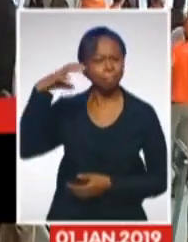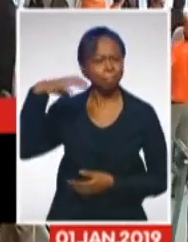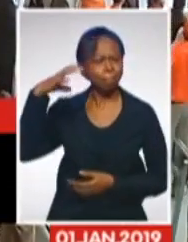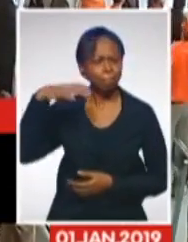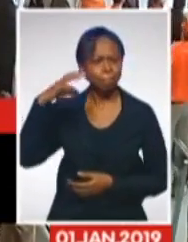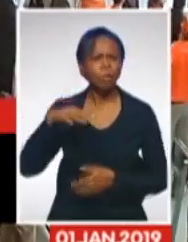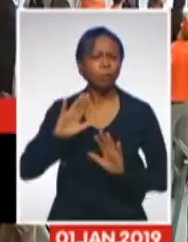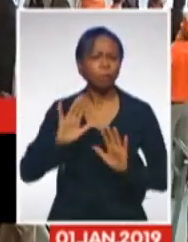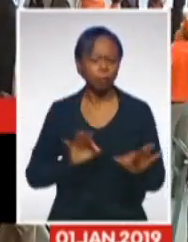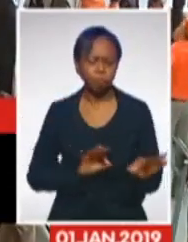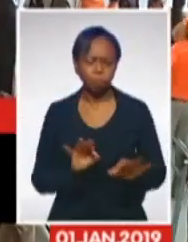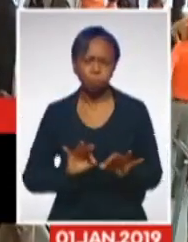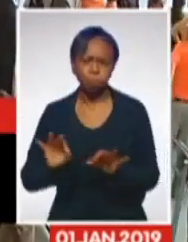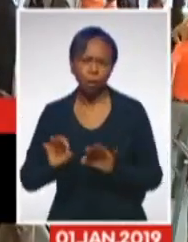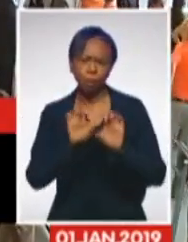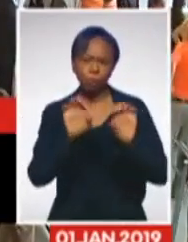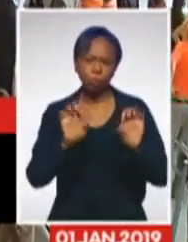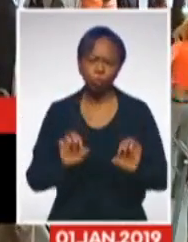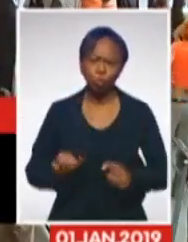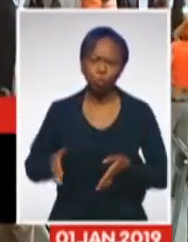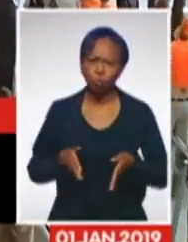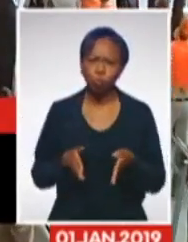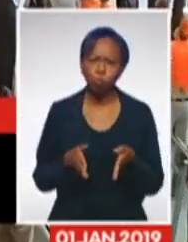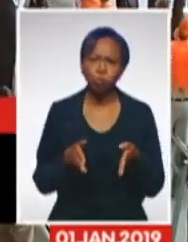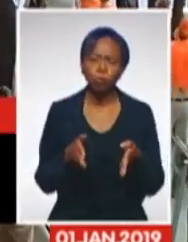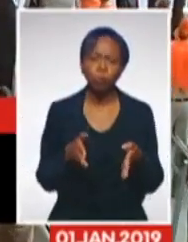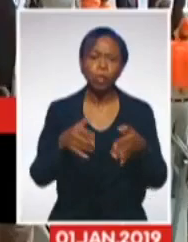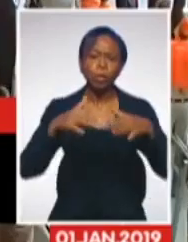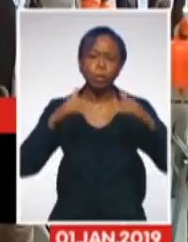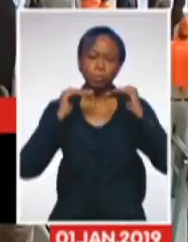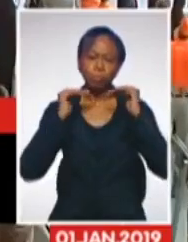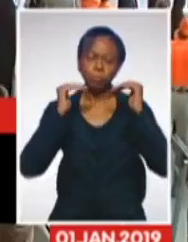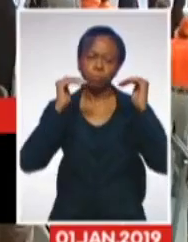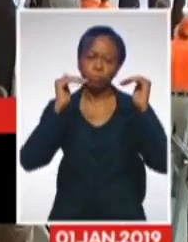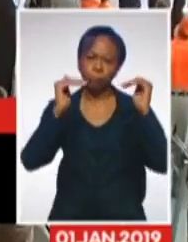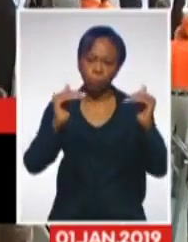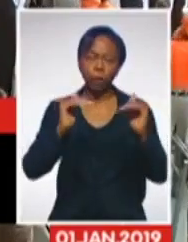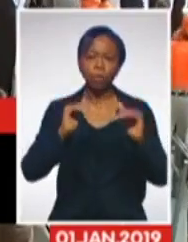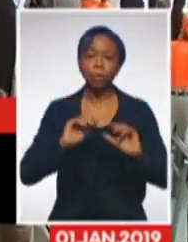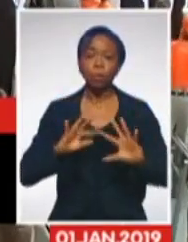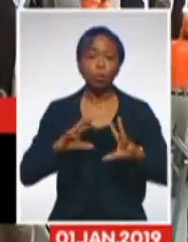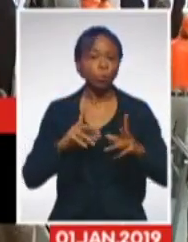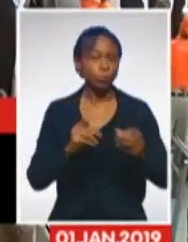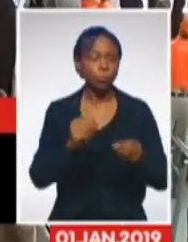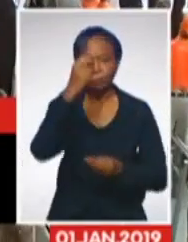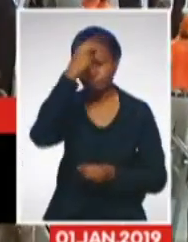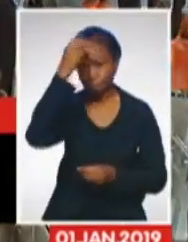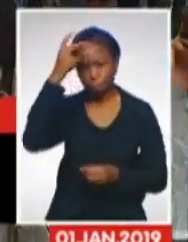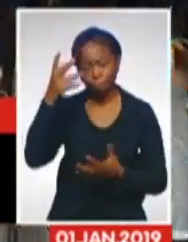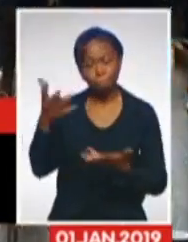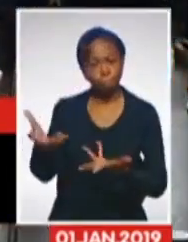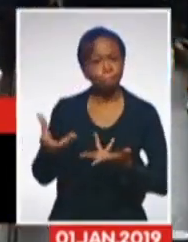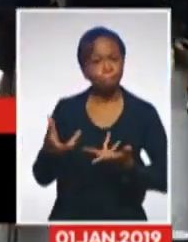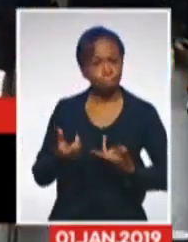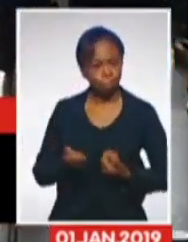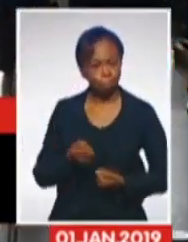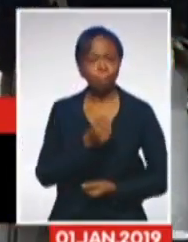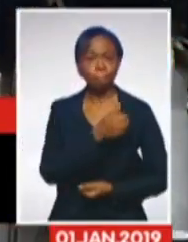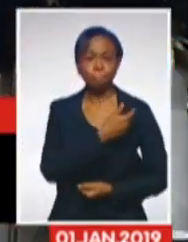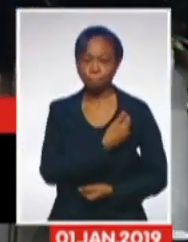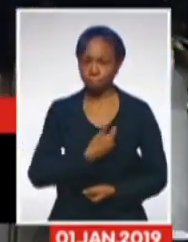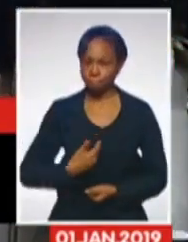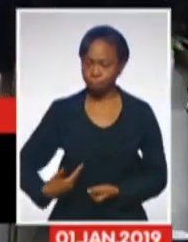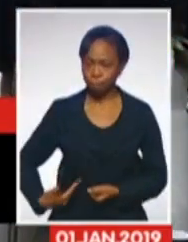toda uma estrutura para que ele passasse, né, para ser recebido pelos prefeitos e por essa comissão. Nesse momento aqui no